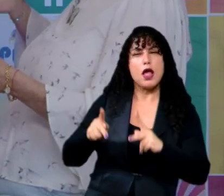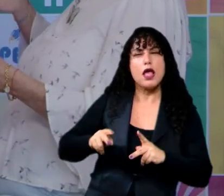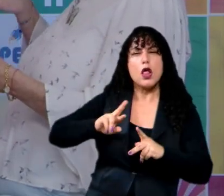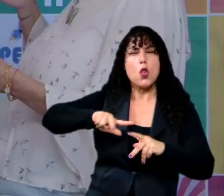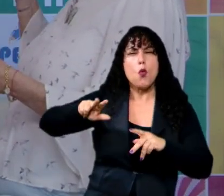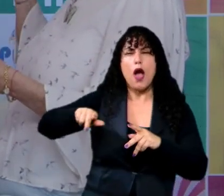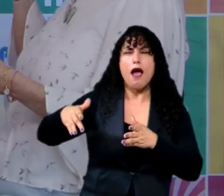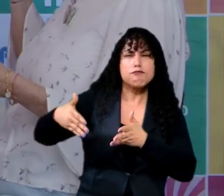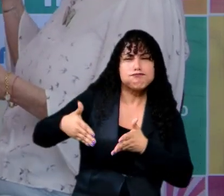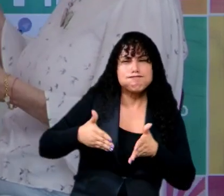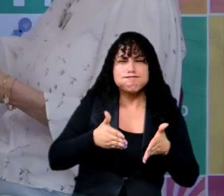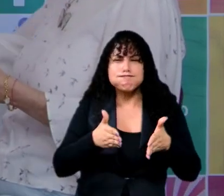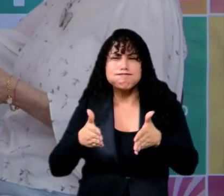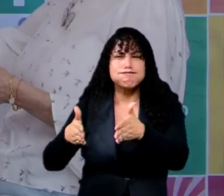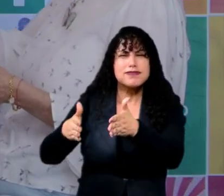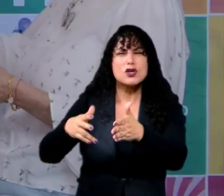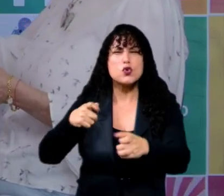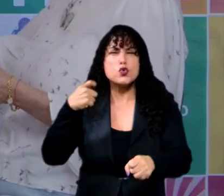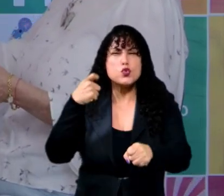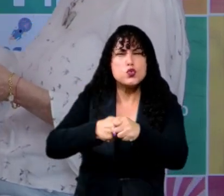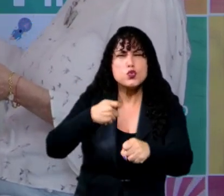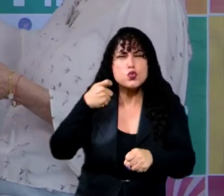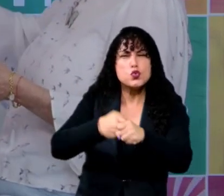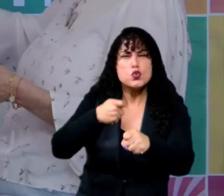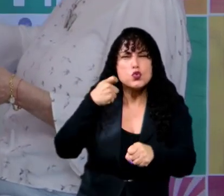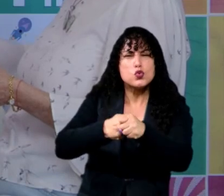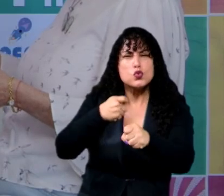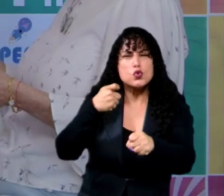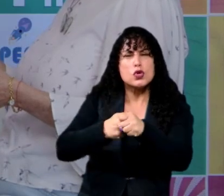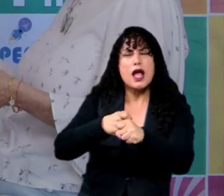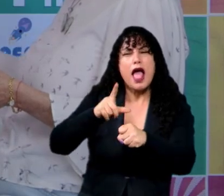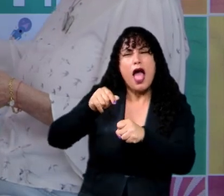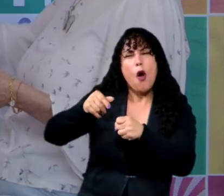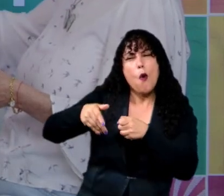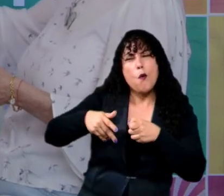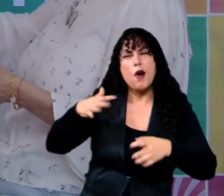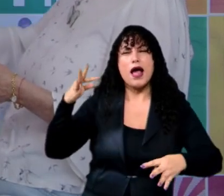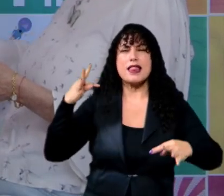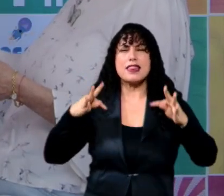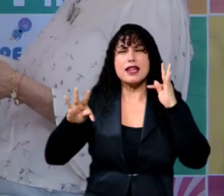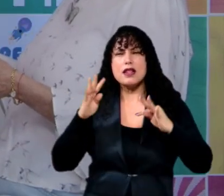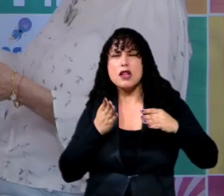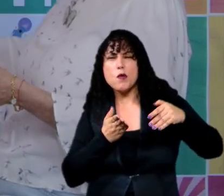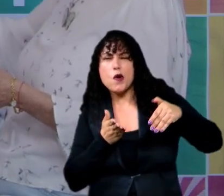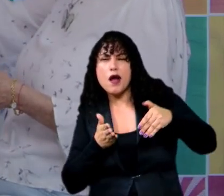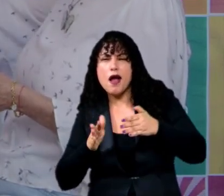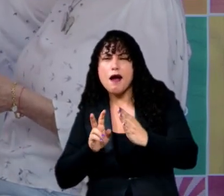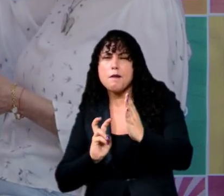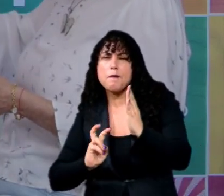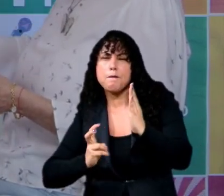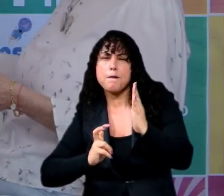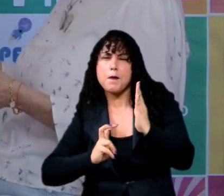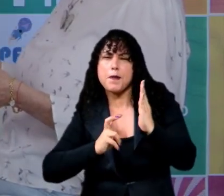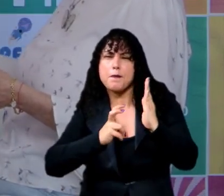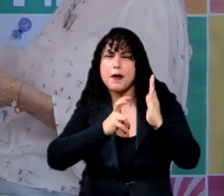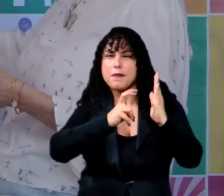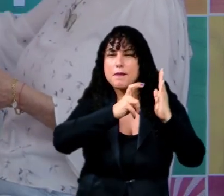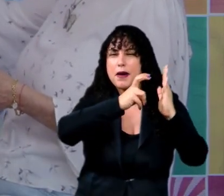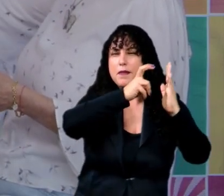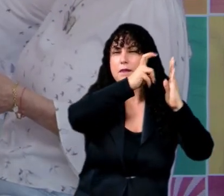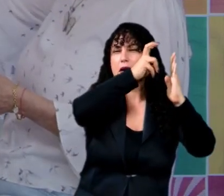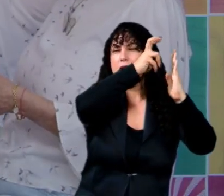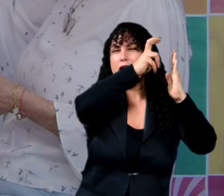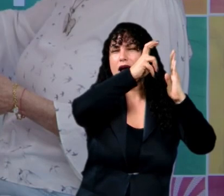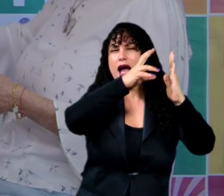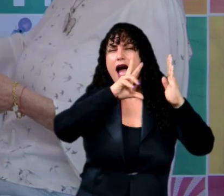é algo, duro como um trilho, é uma trilha, né, mas às vezes